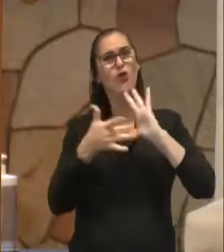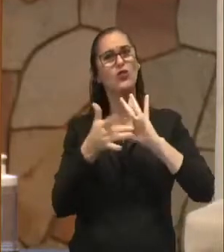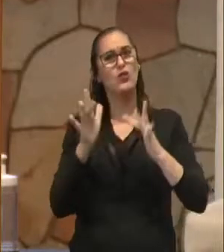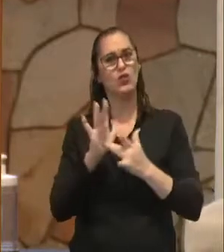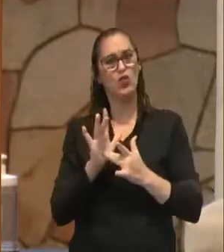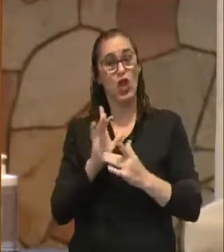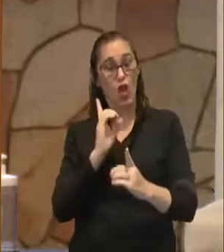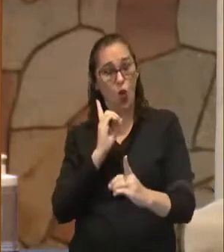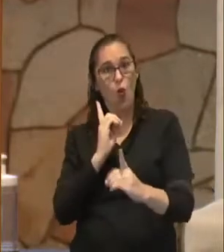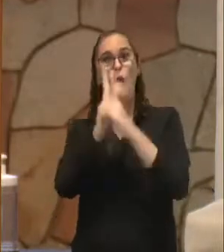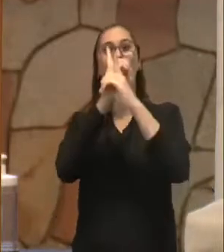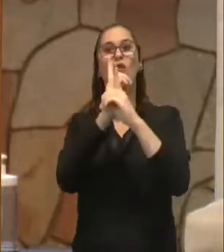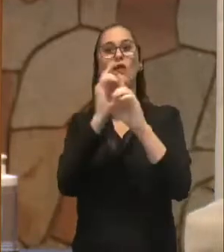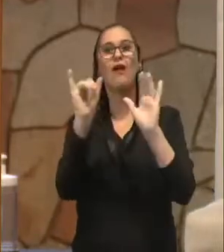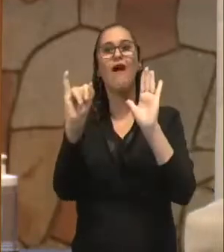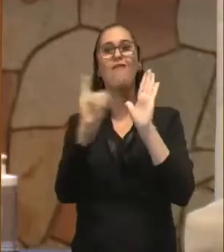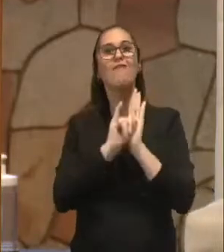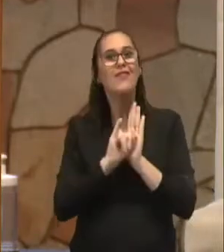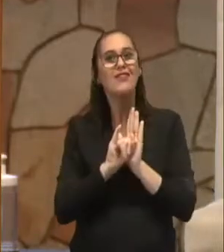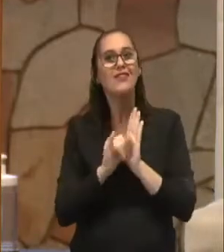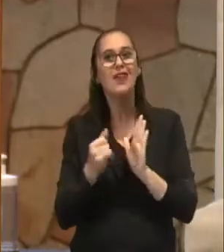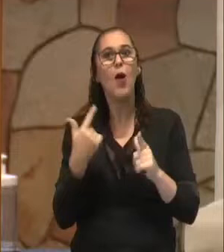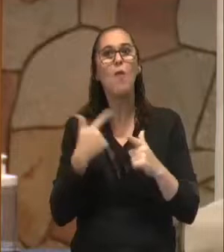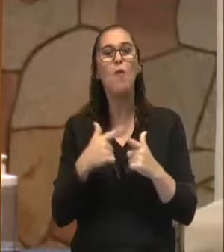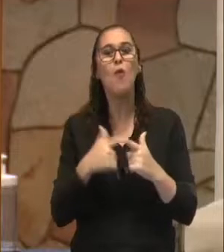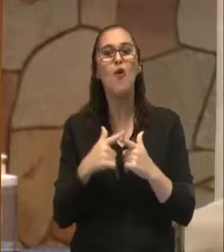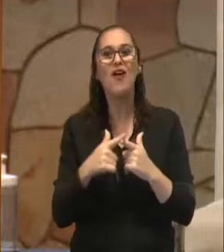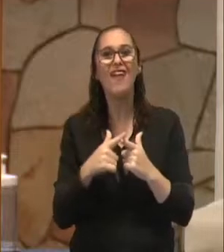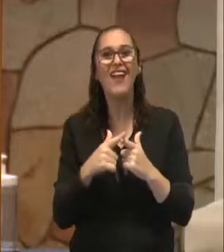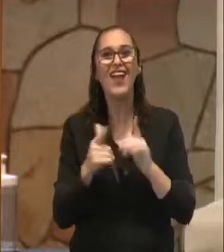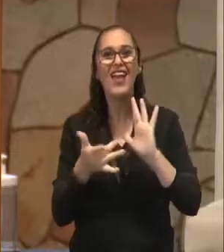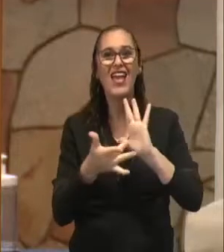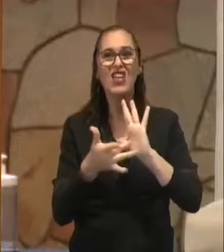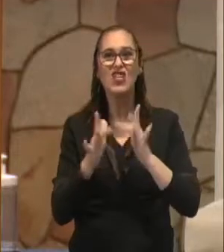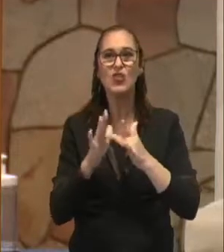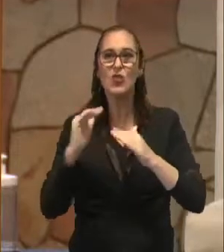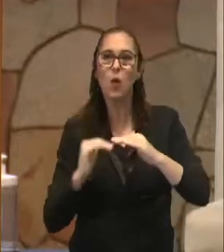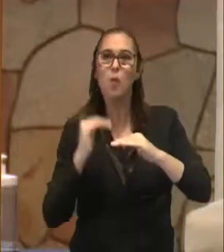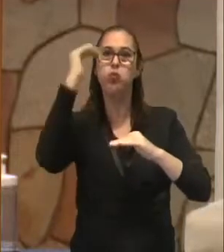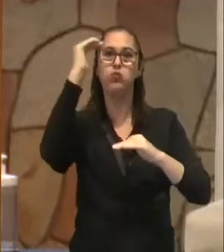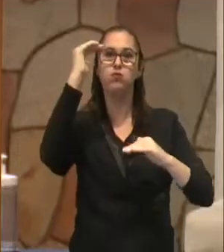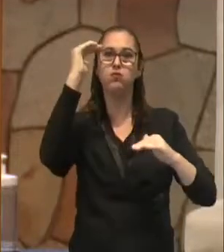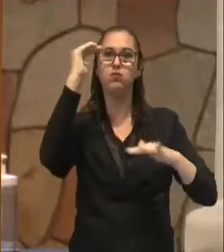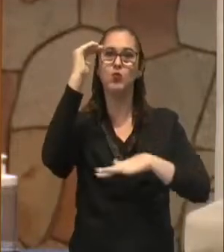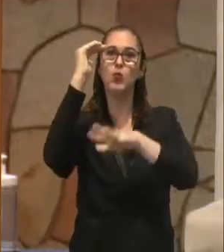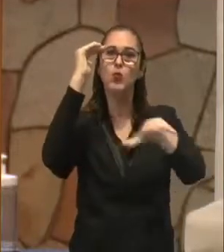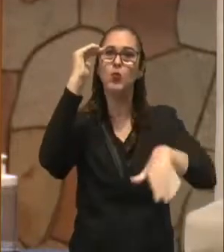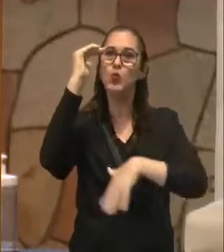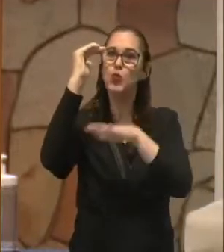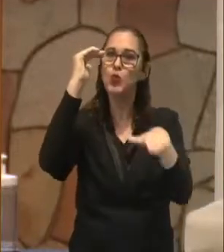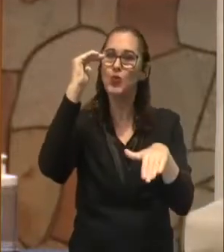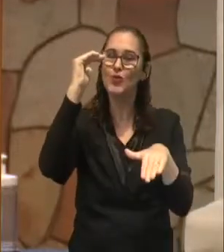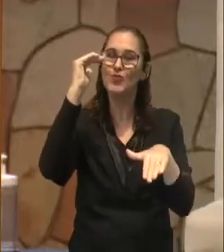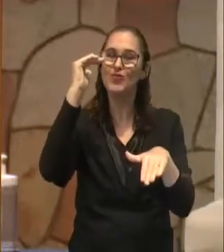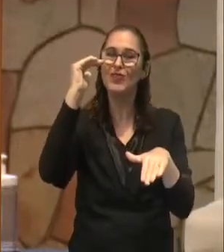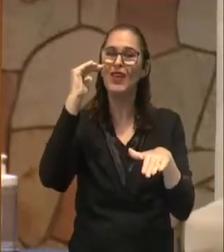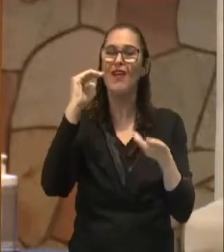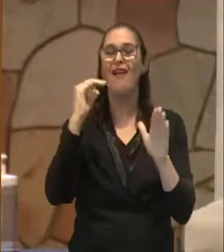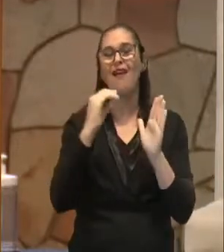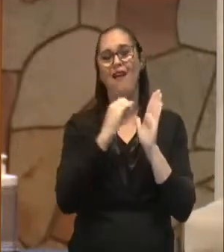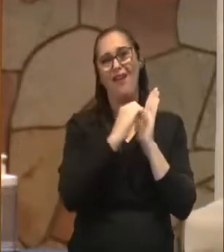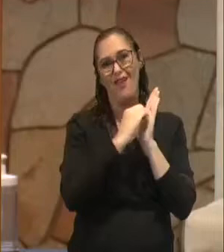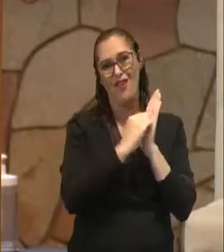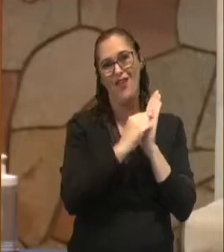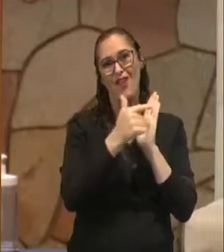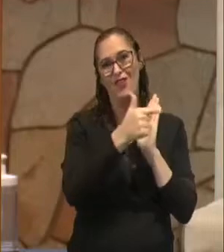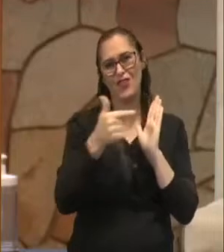sua identidade, porque Ele sujeitou todas as coisas a Cristo. E no final, no verso 22, diz que